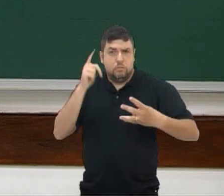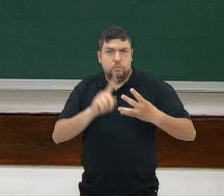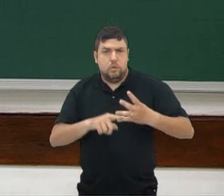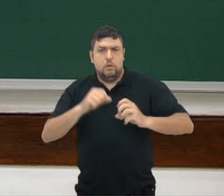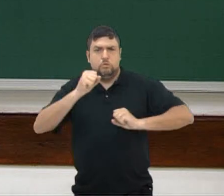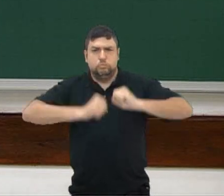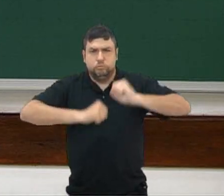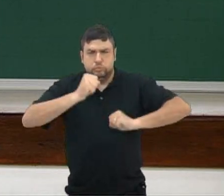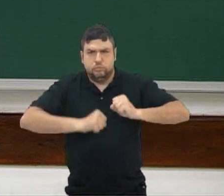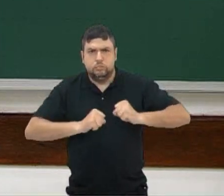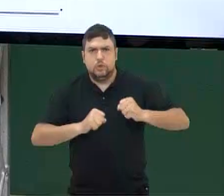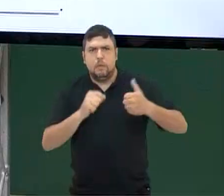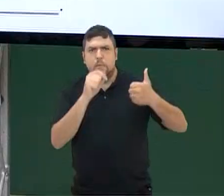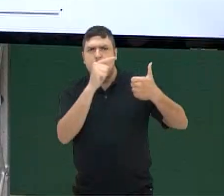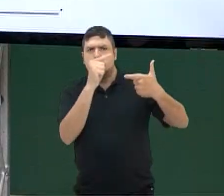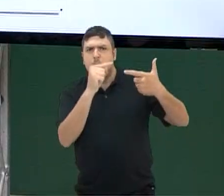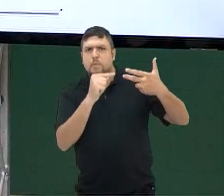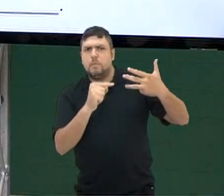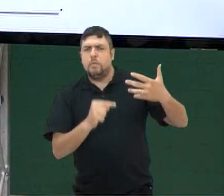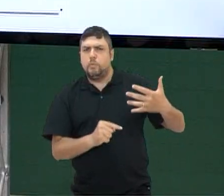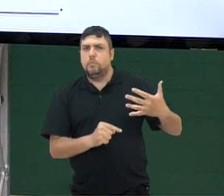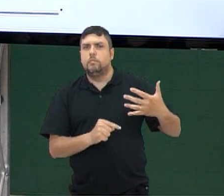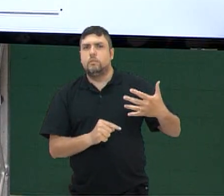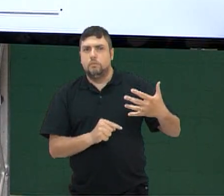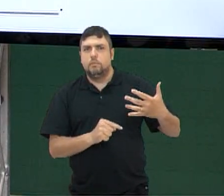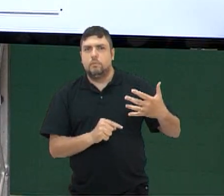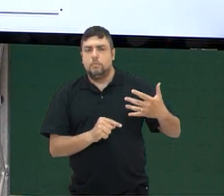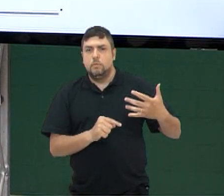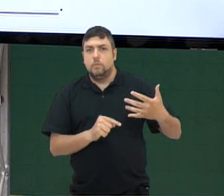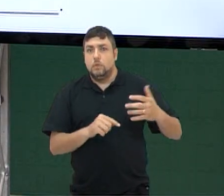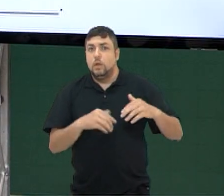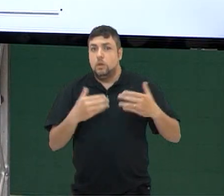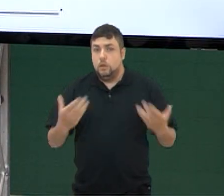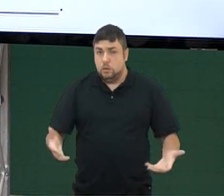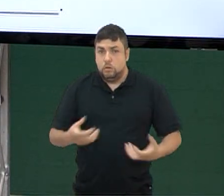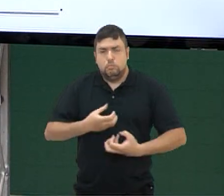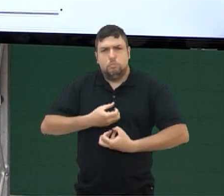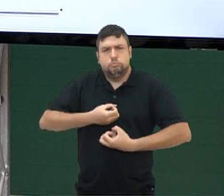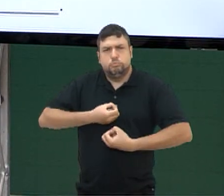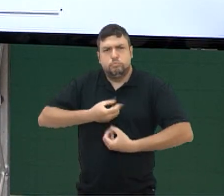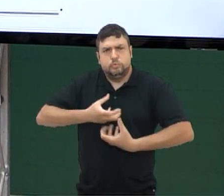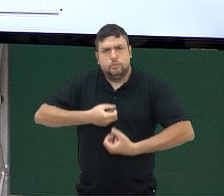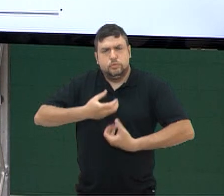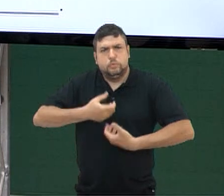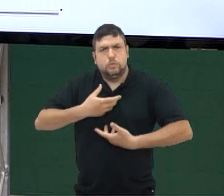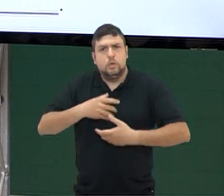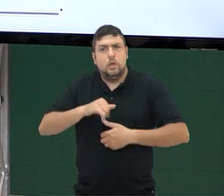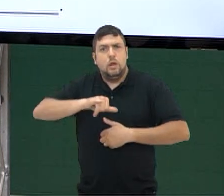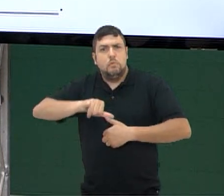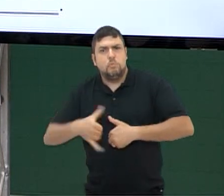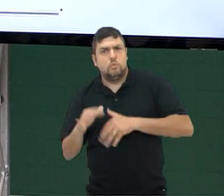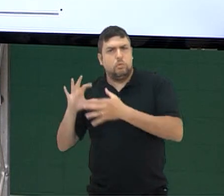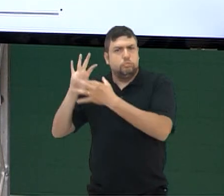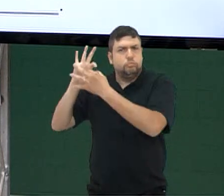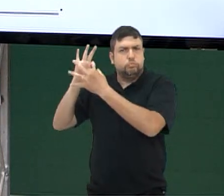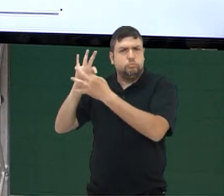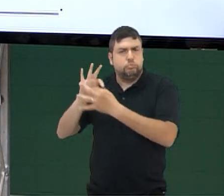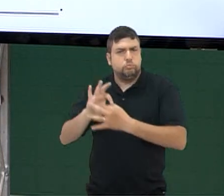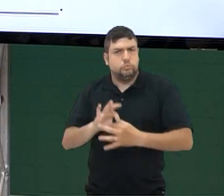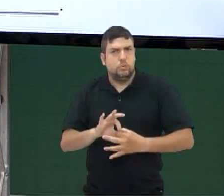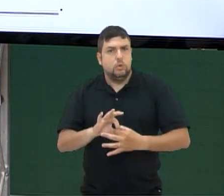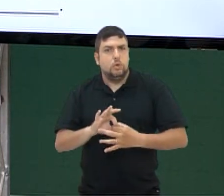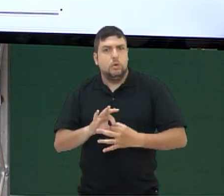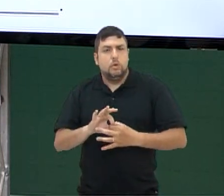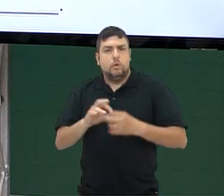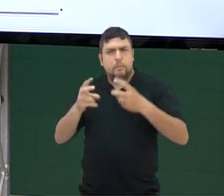né? Enfim, é um poema onde justamente ele vai aproveitar este momento todo que eu comentei e colocar no seu